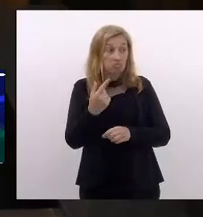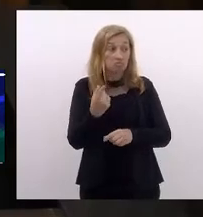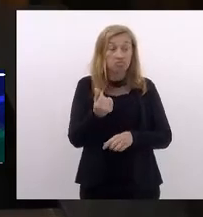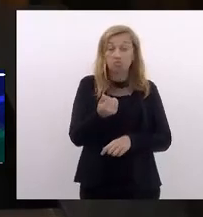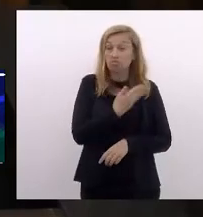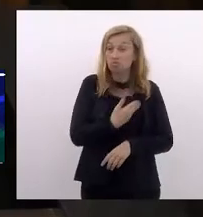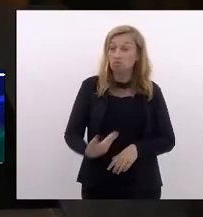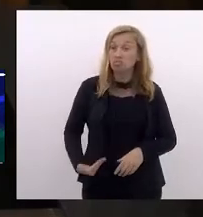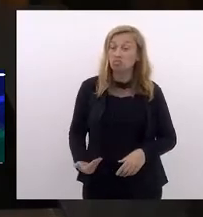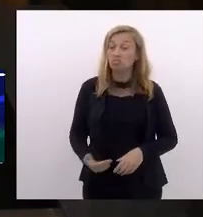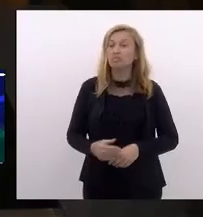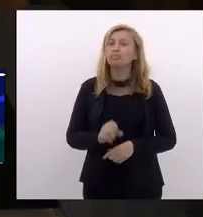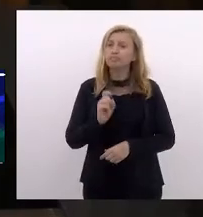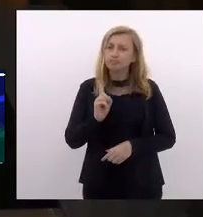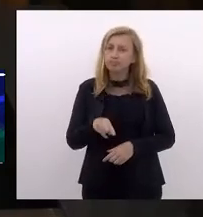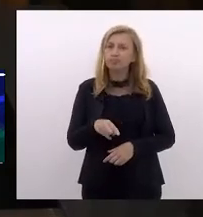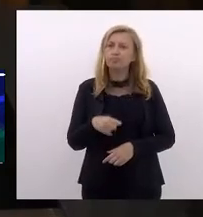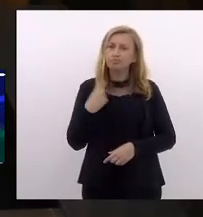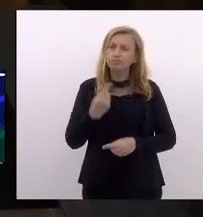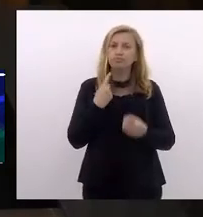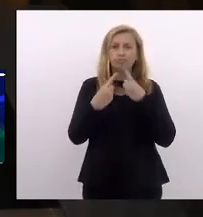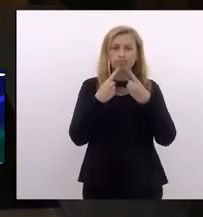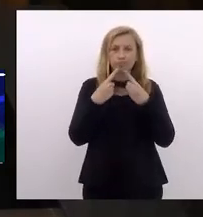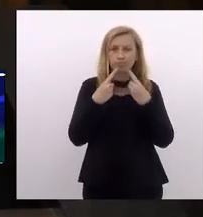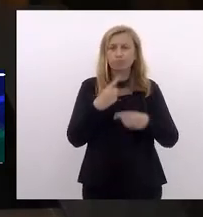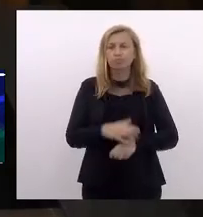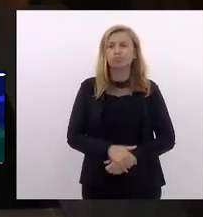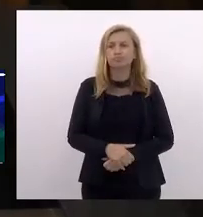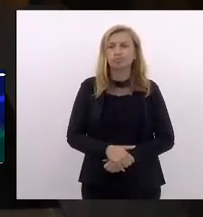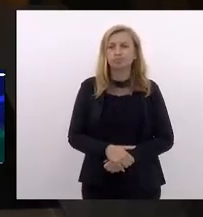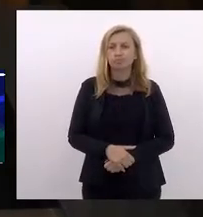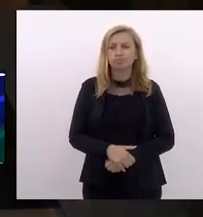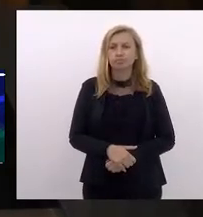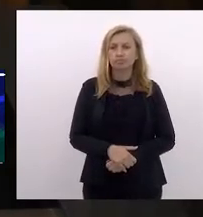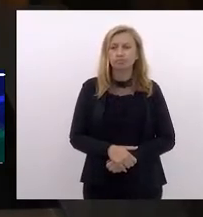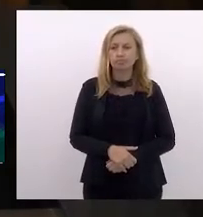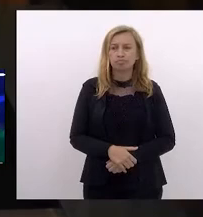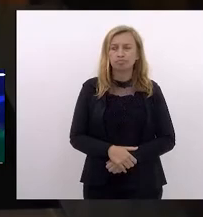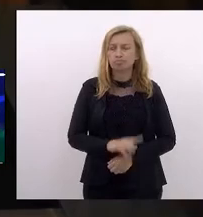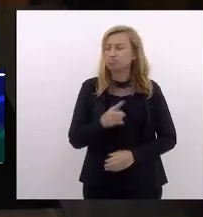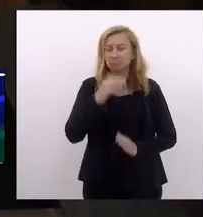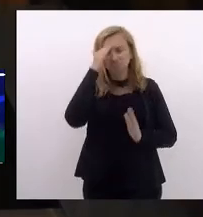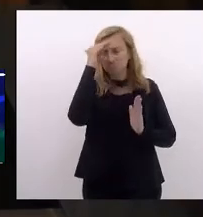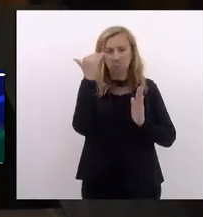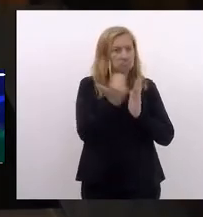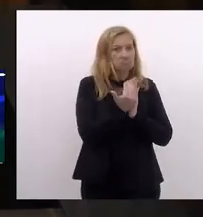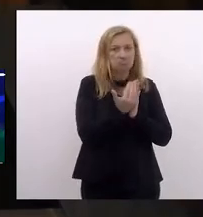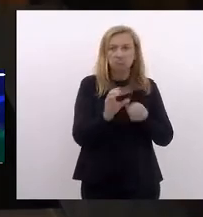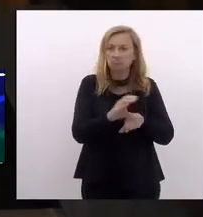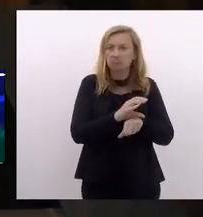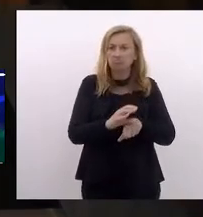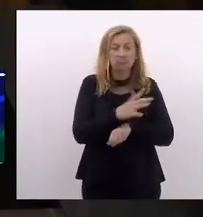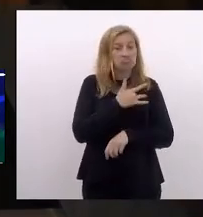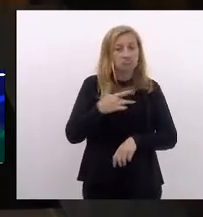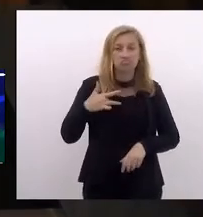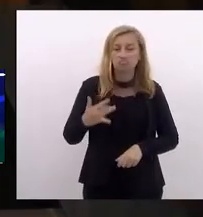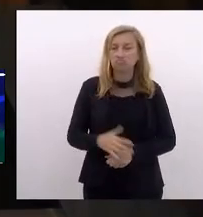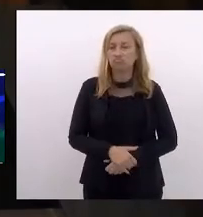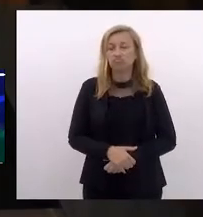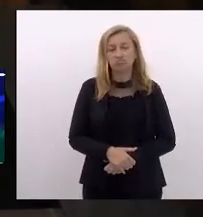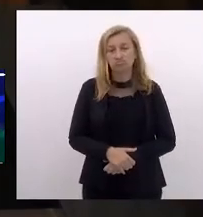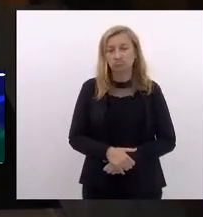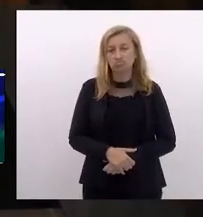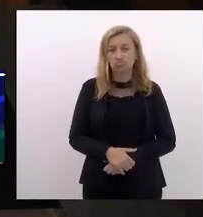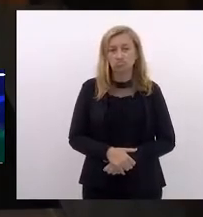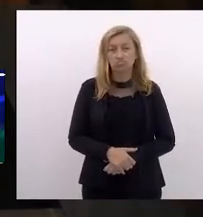governo E é isso que a gente só debatendo e não cumprir o mínimo condicional e saúde